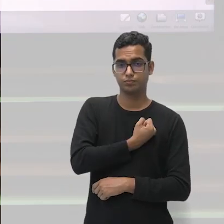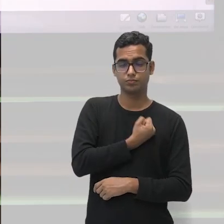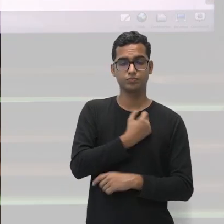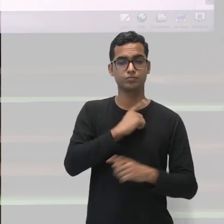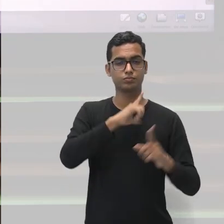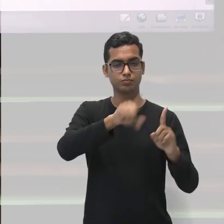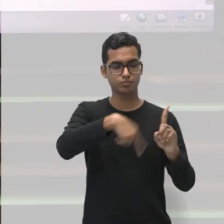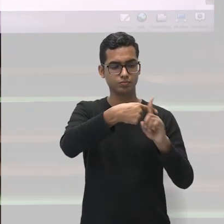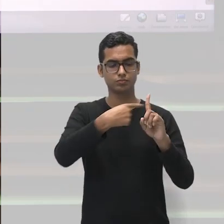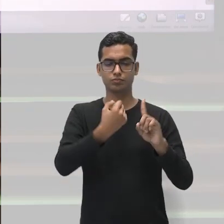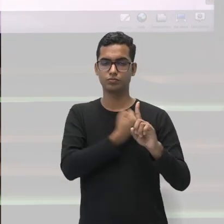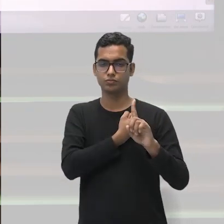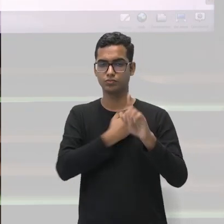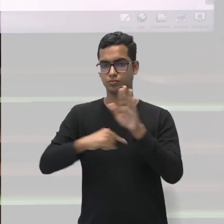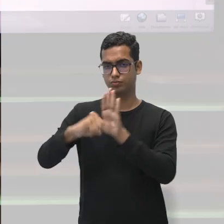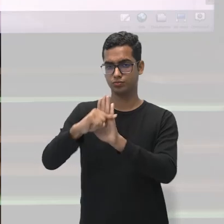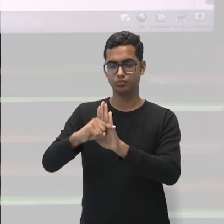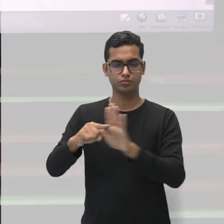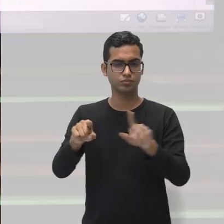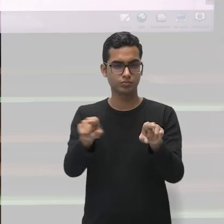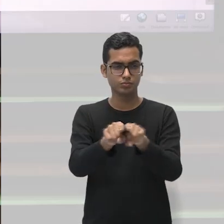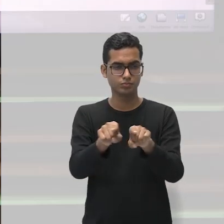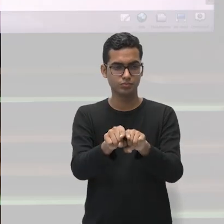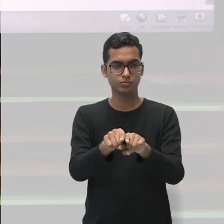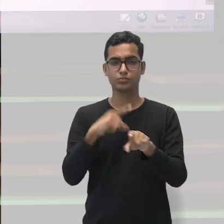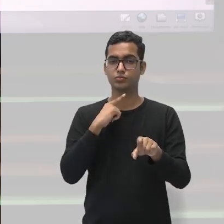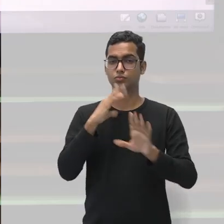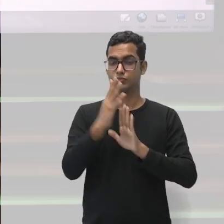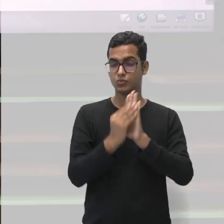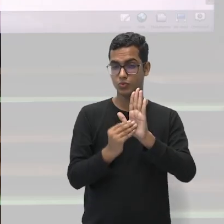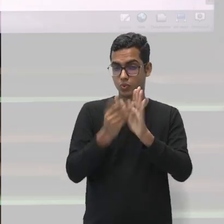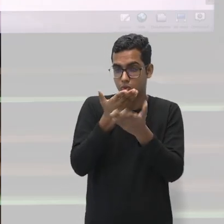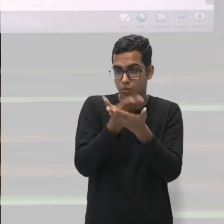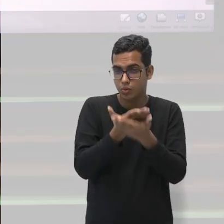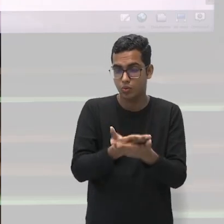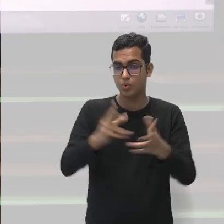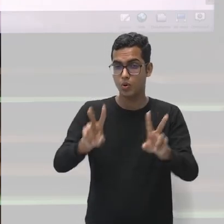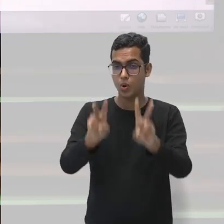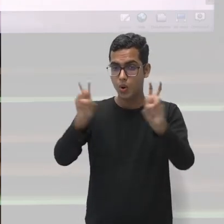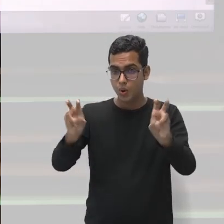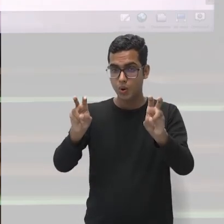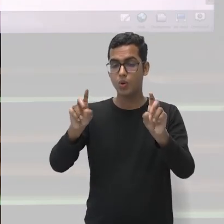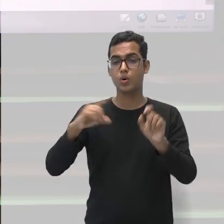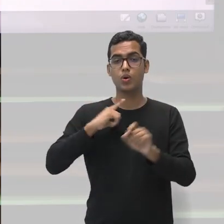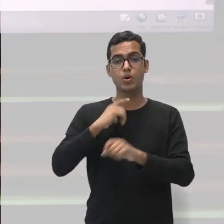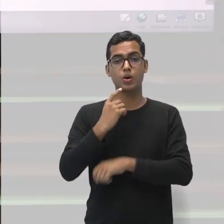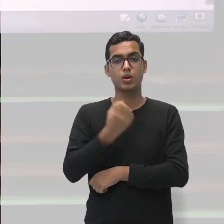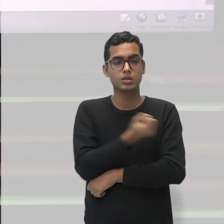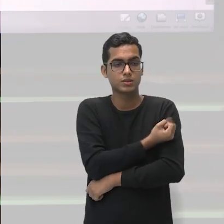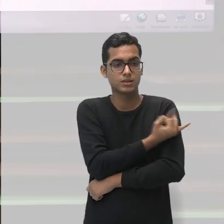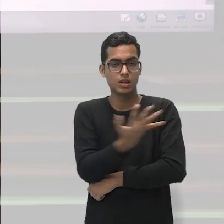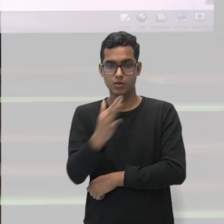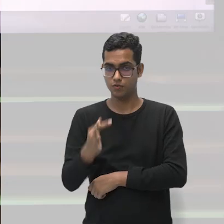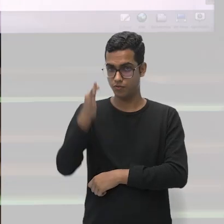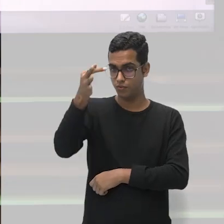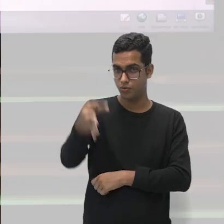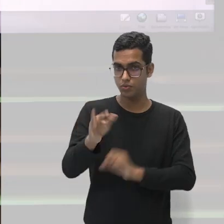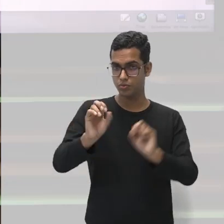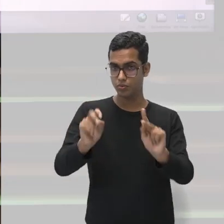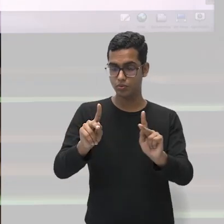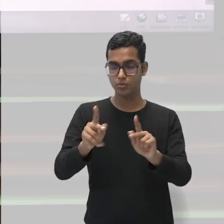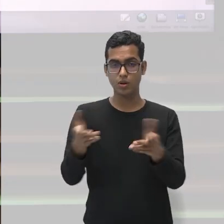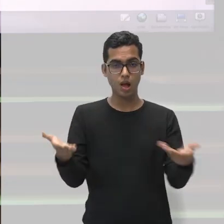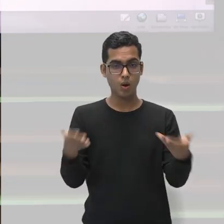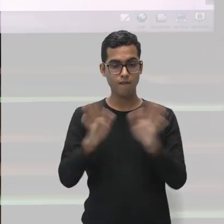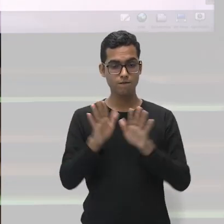positivos e negativos. No entanto, é um conteúdo que será abordado, né, em séries, né, subsequentes. No momento,